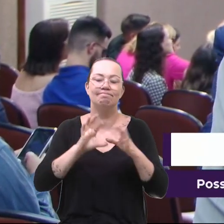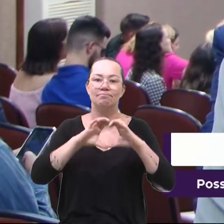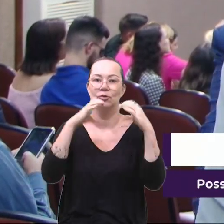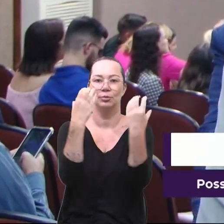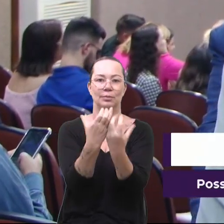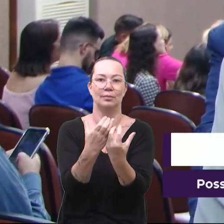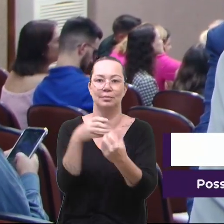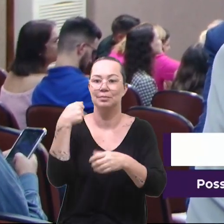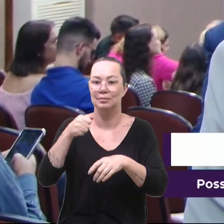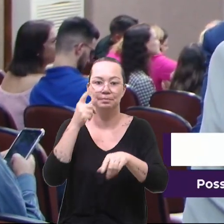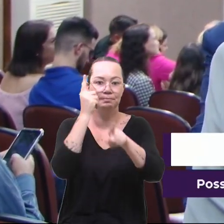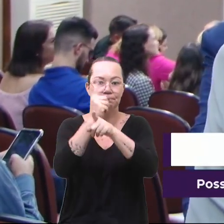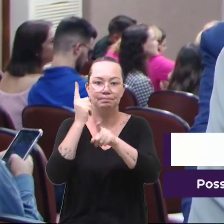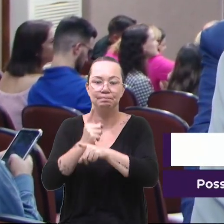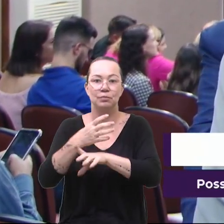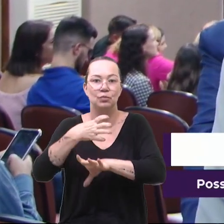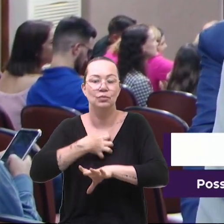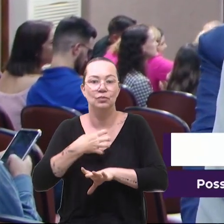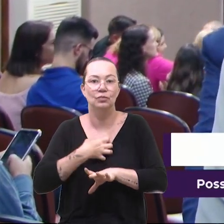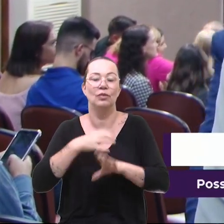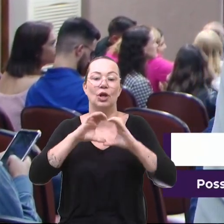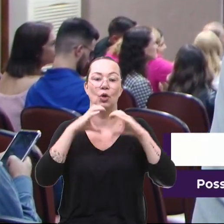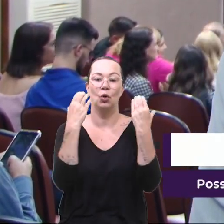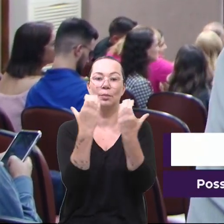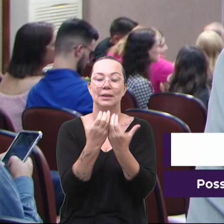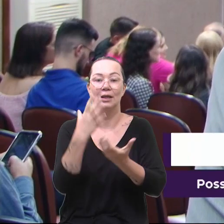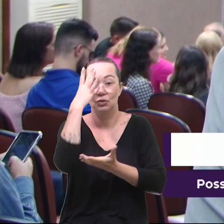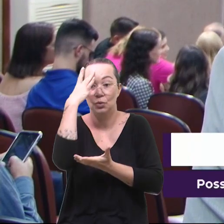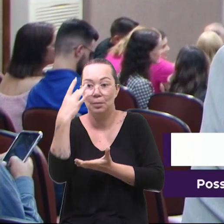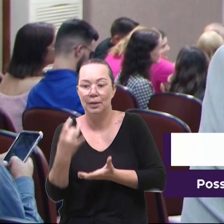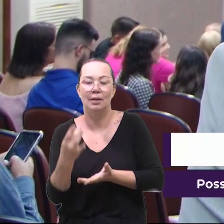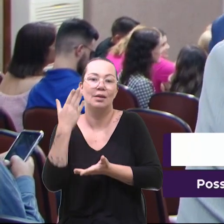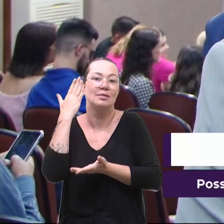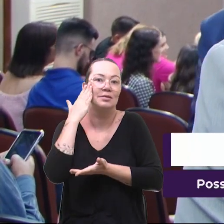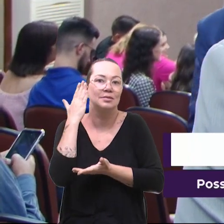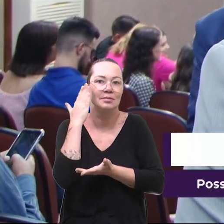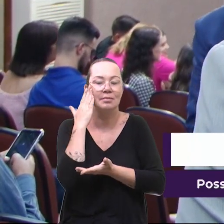formas de que a comunidade compreenda, saiba